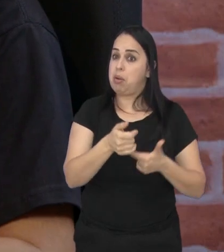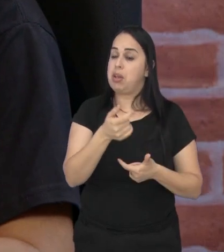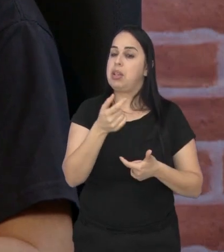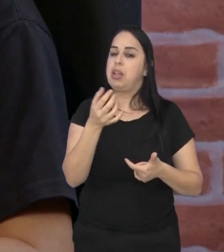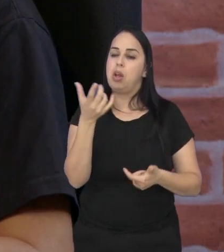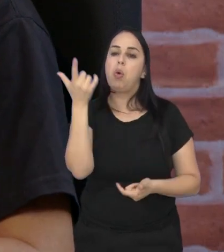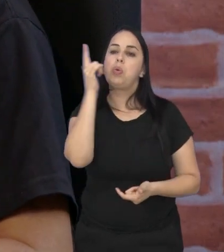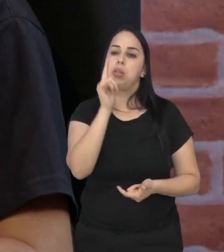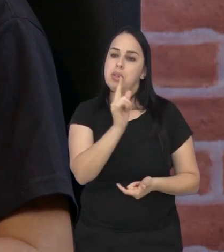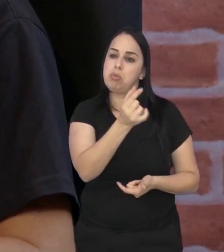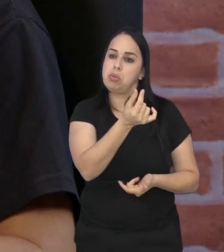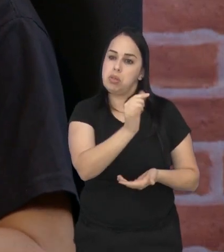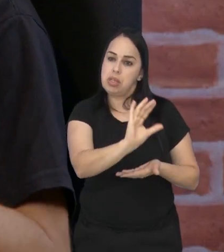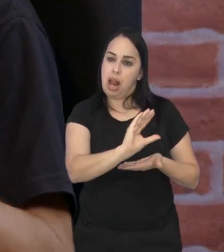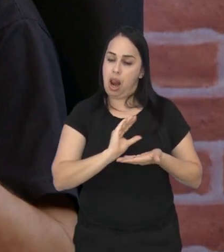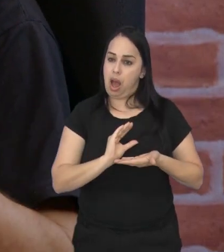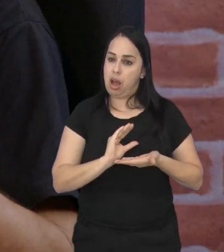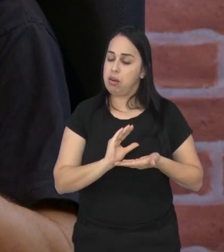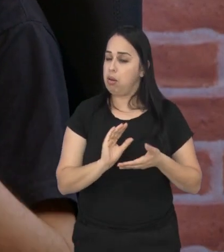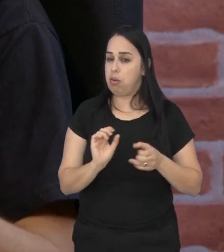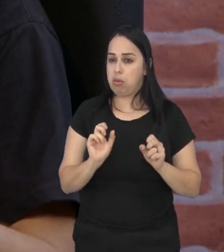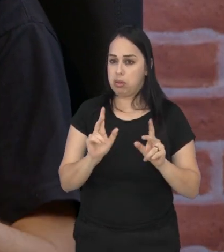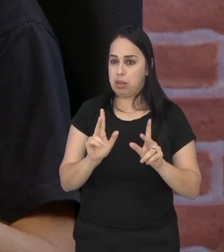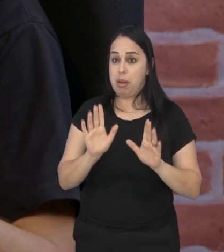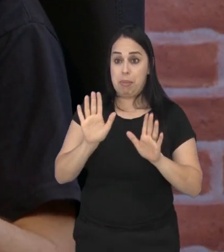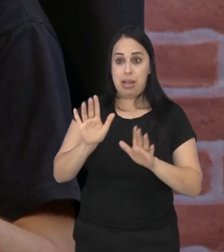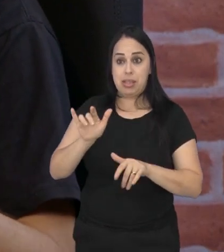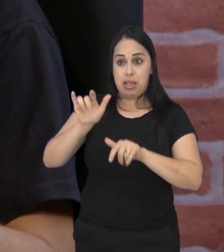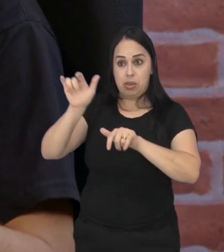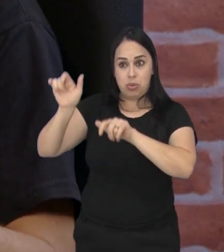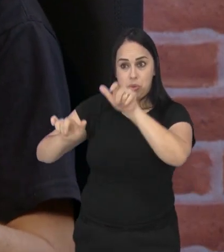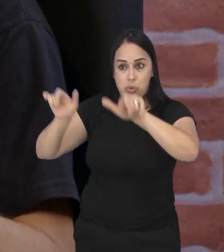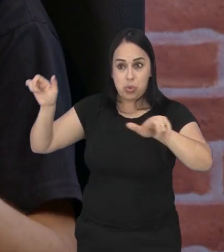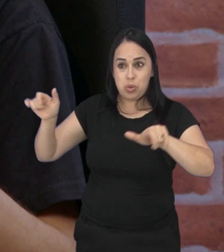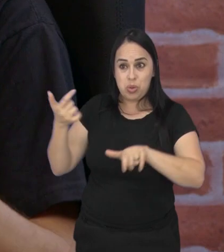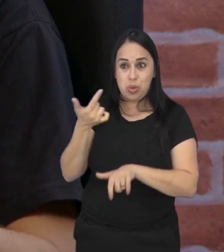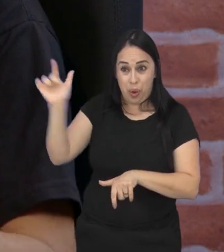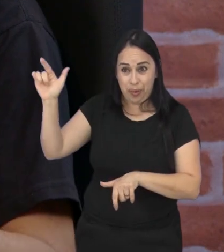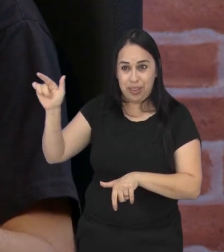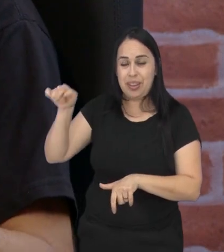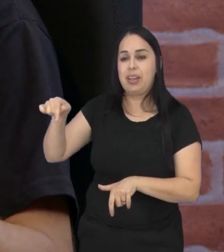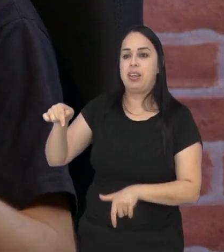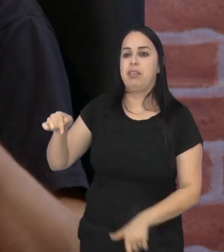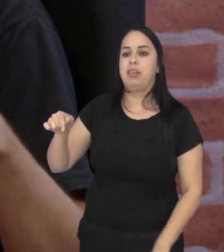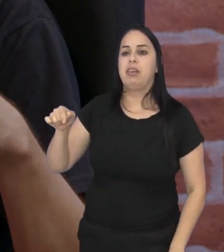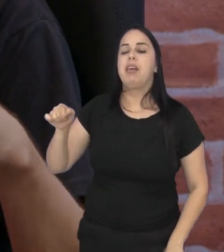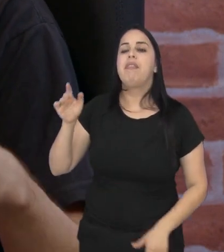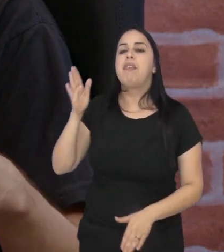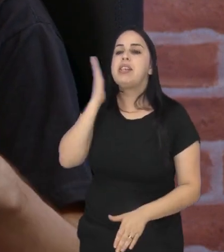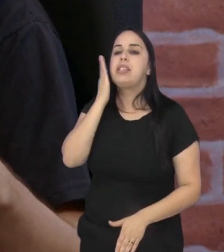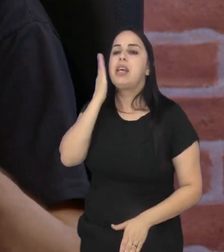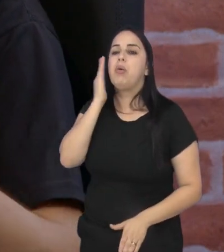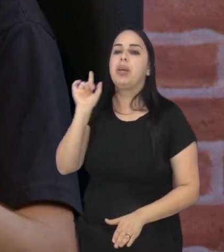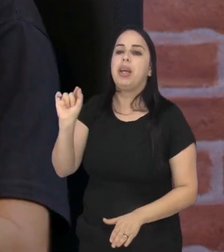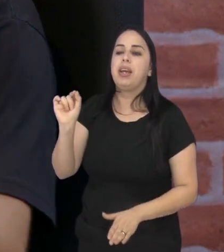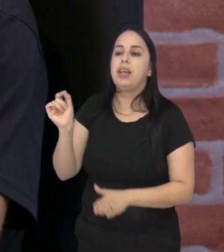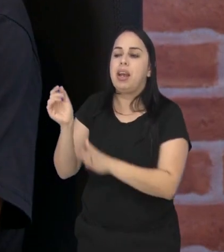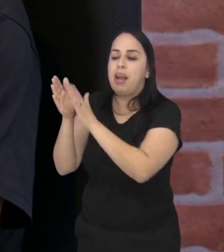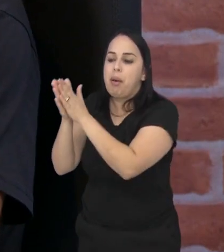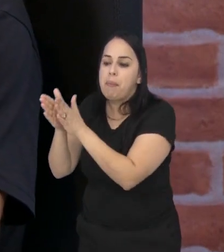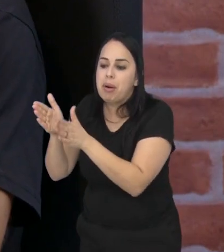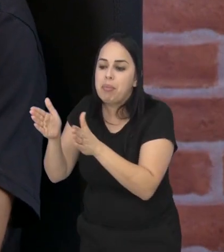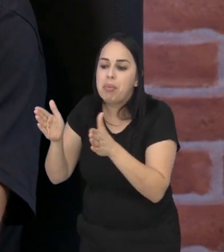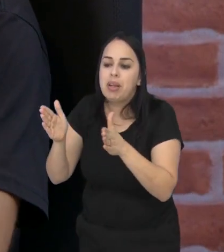trabalhos, conquistando bons frutos. Agora, a dificuldade do músico, muitas vezes, não é estar na banda boa, é fazer com que aquele processo bom que